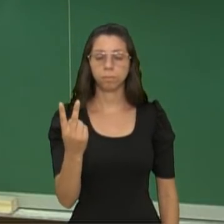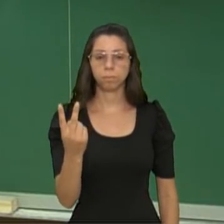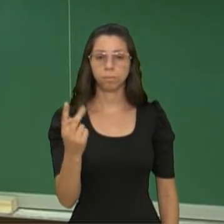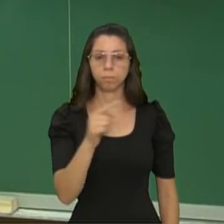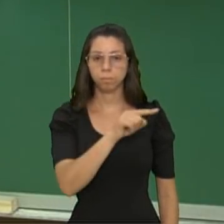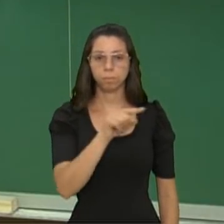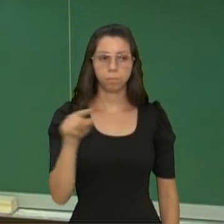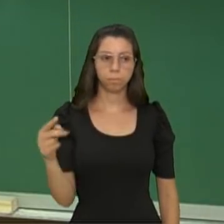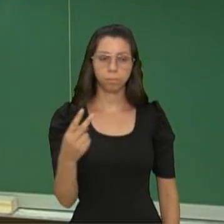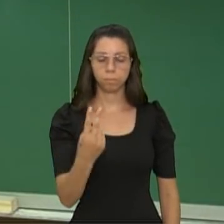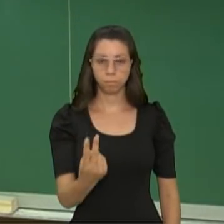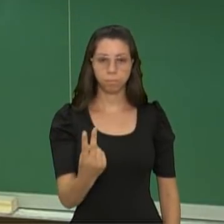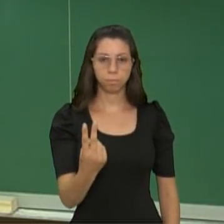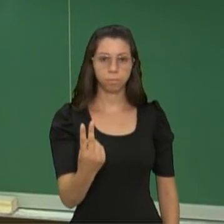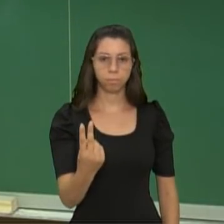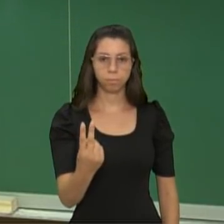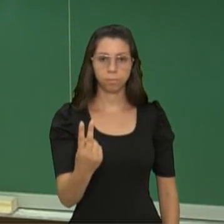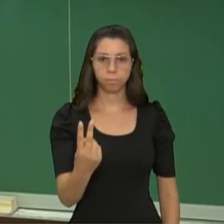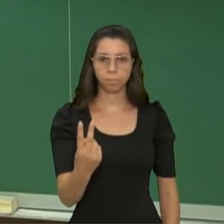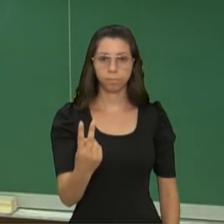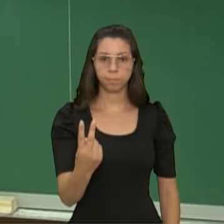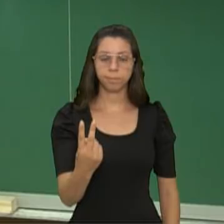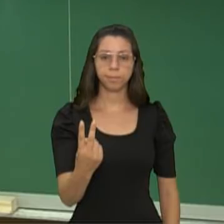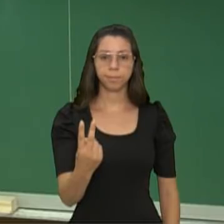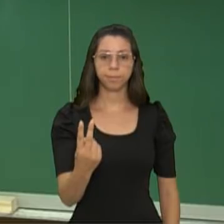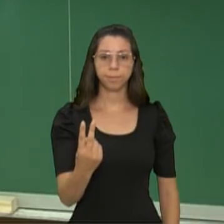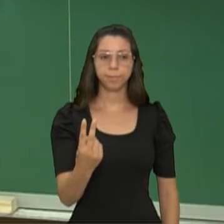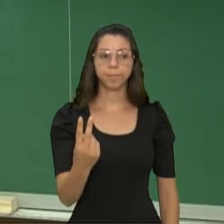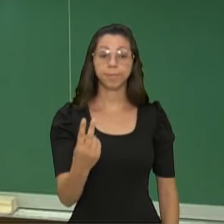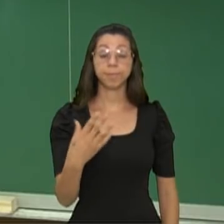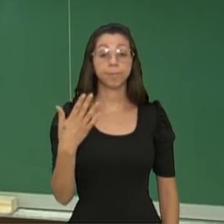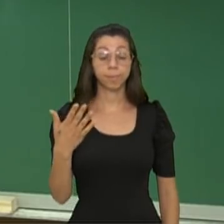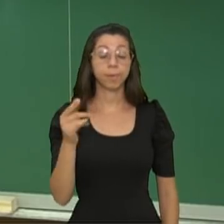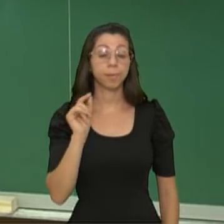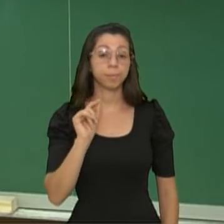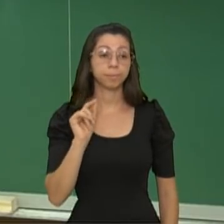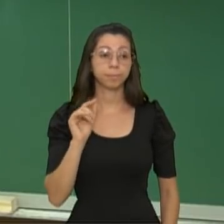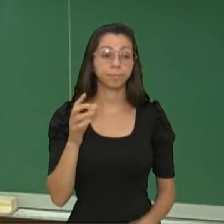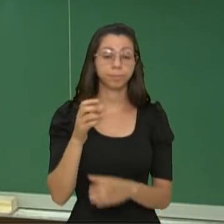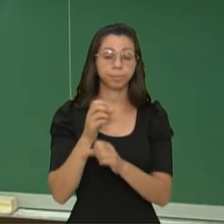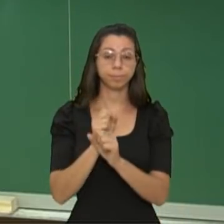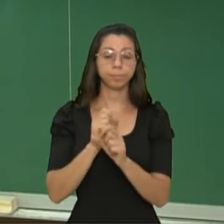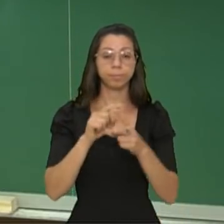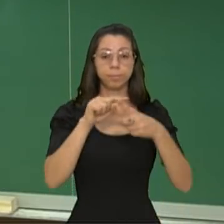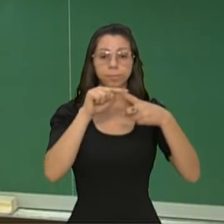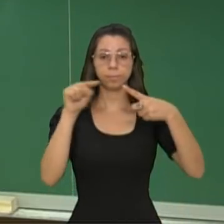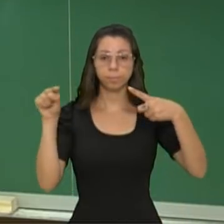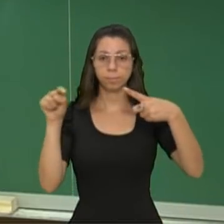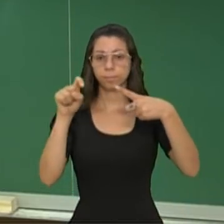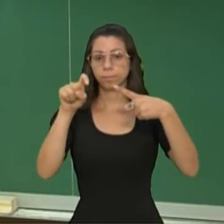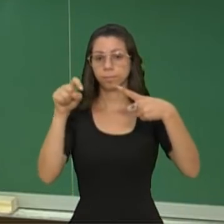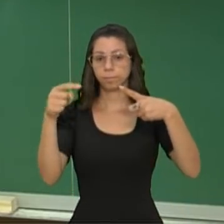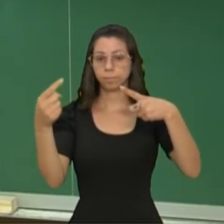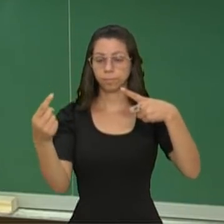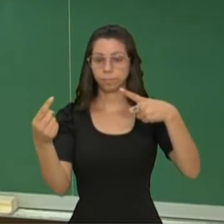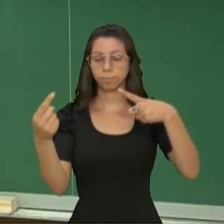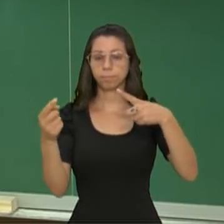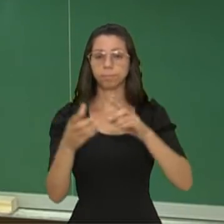dividido por 2. Vamos lá, então, para o cálculo de x1.